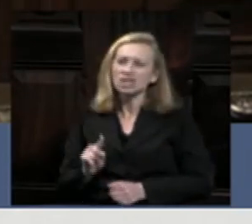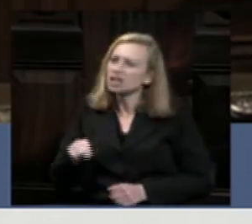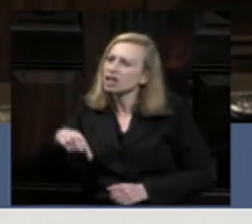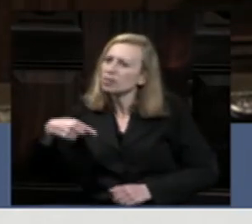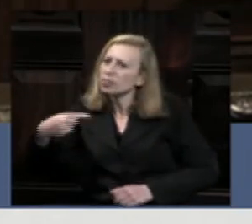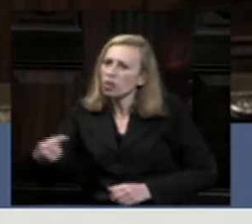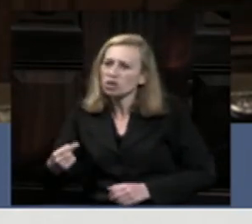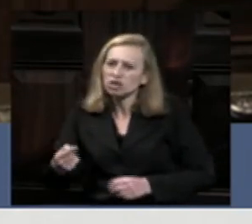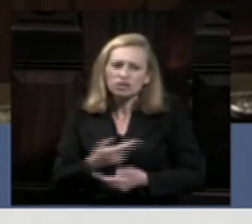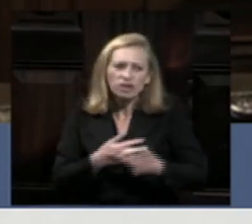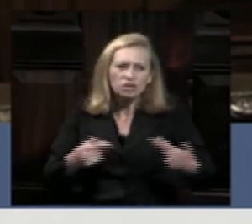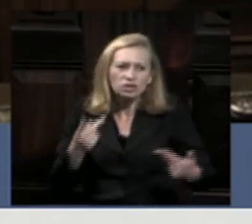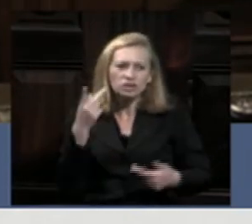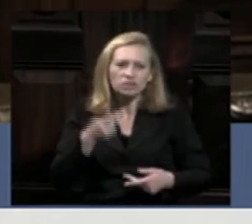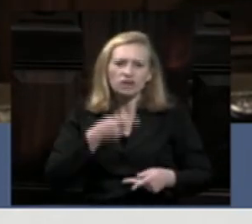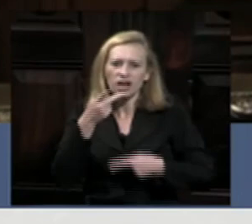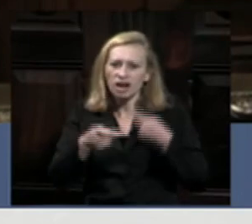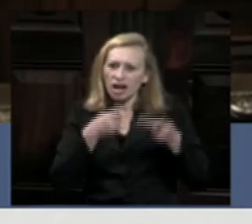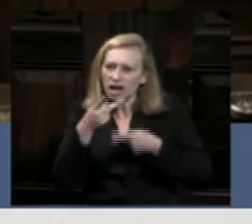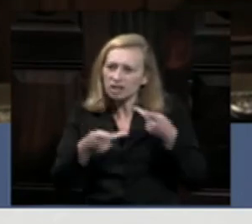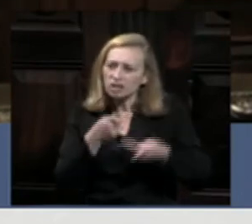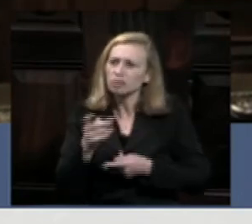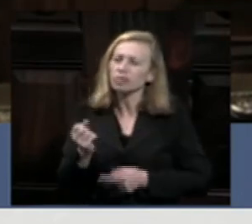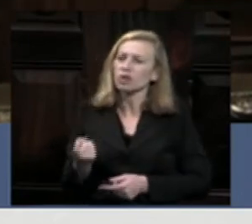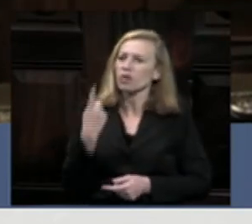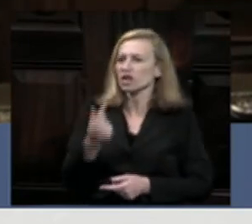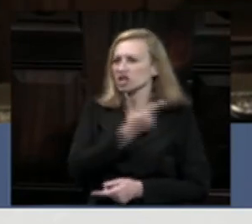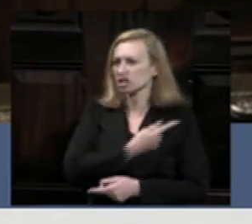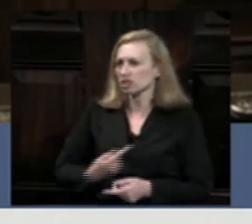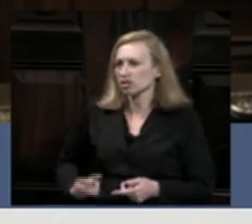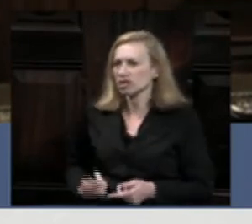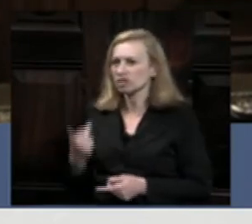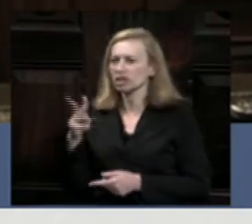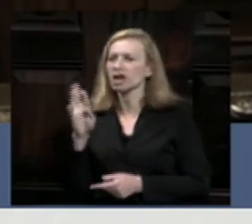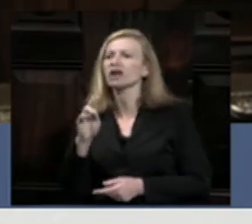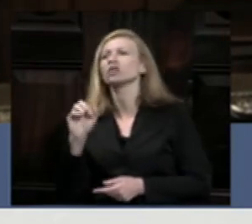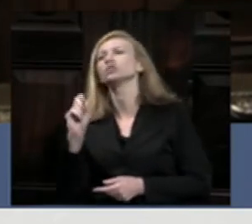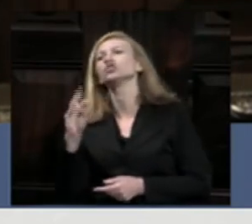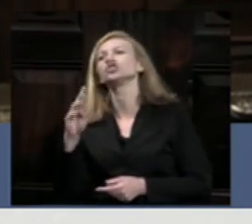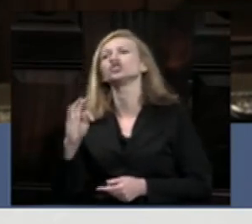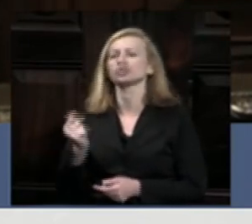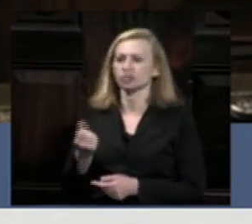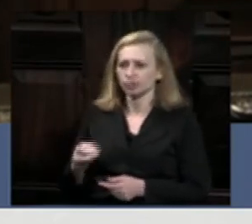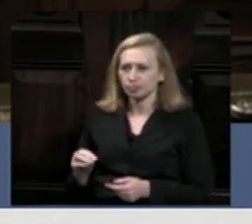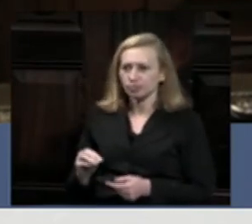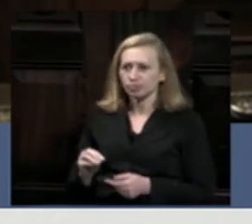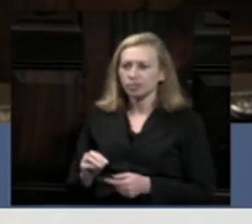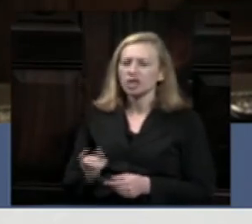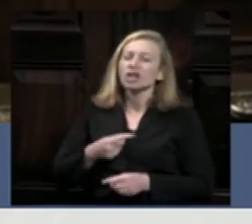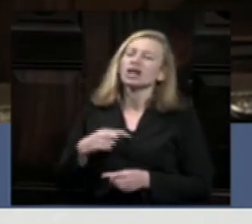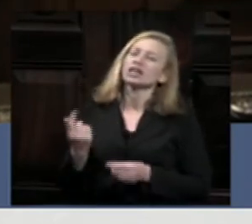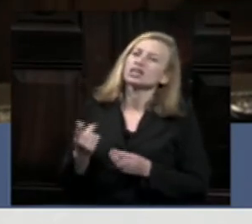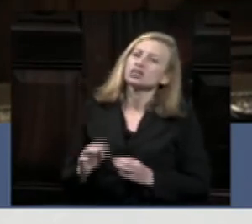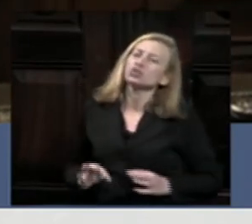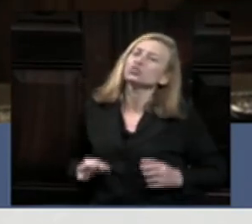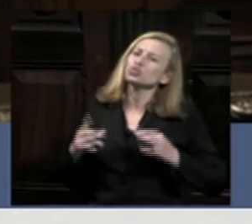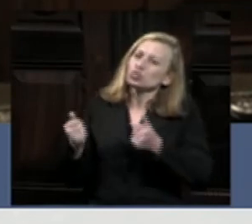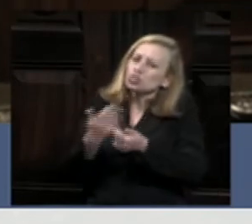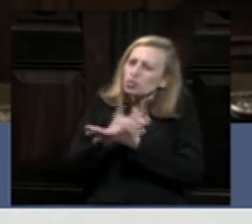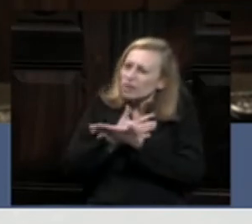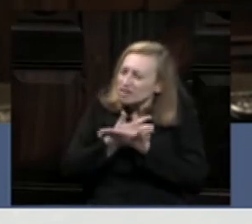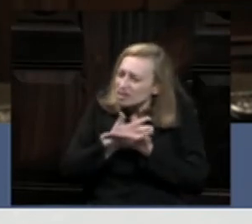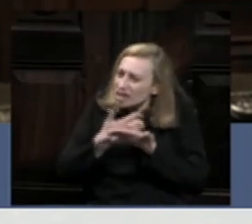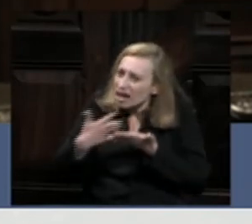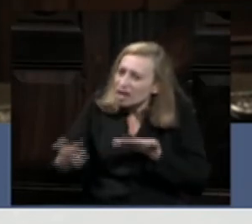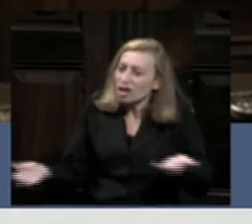dessas denúncias feitas pelo ex-governador Garotinho, é que as coisas começaram a piorar para o